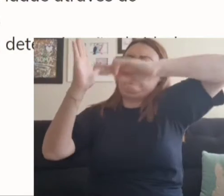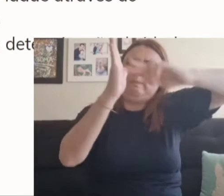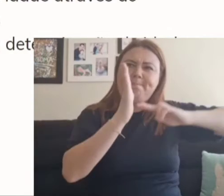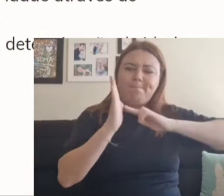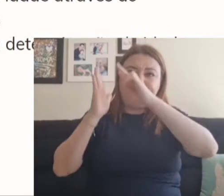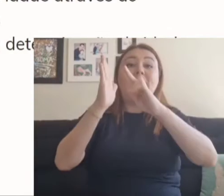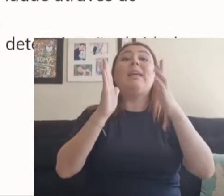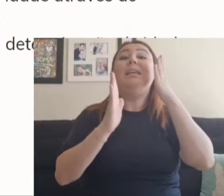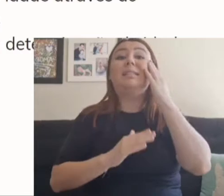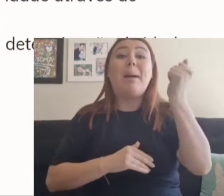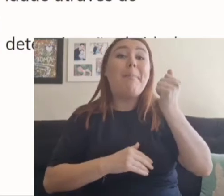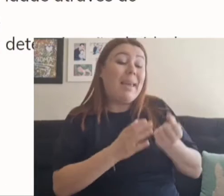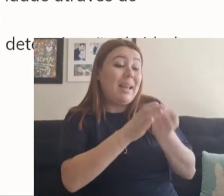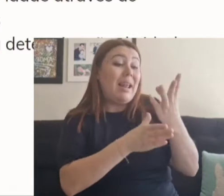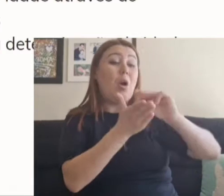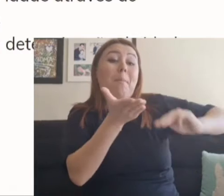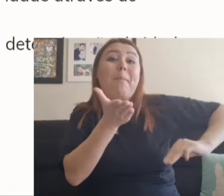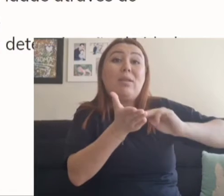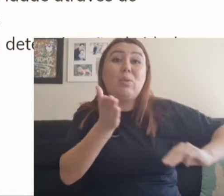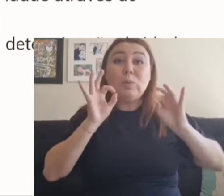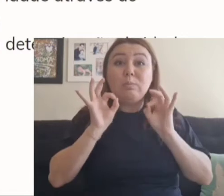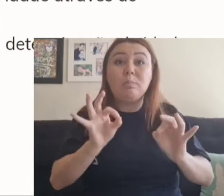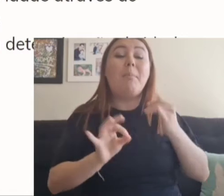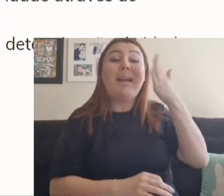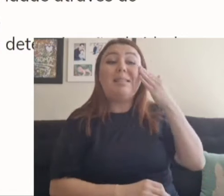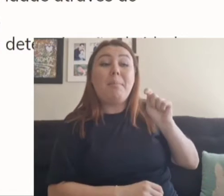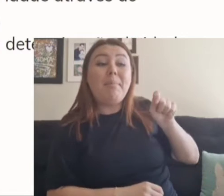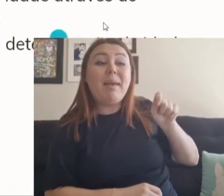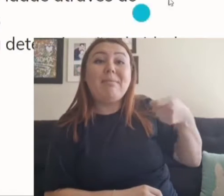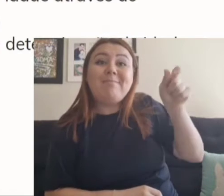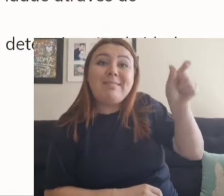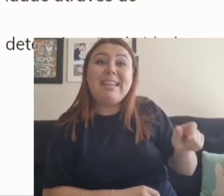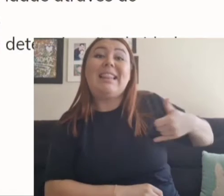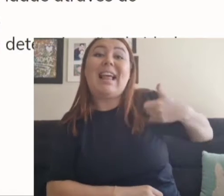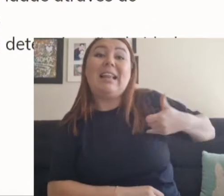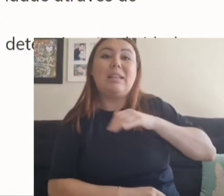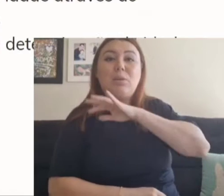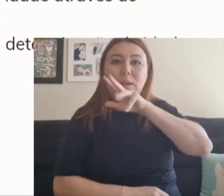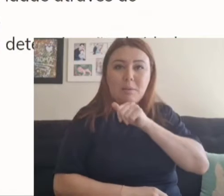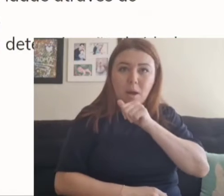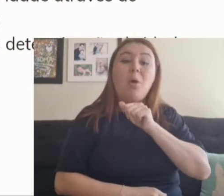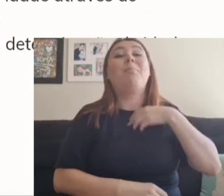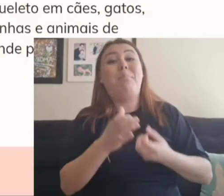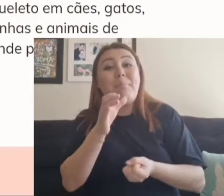desses animais, e criar uma tabela que seria uma ferramenta para esses veterinários poderem usar.